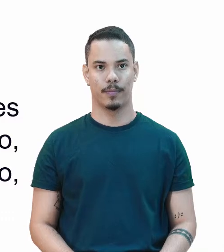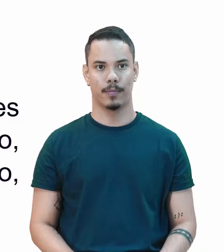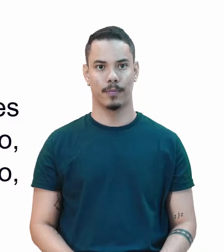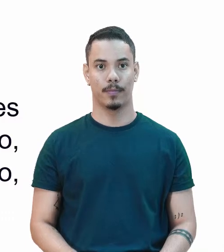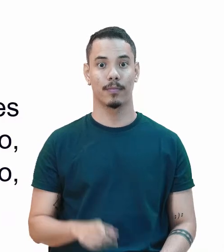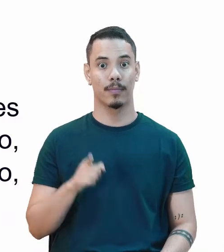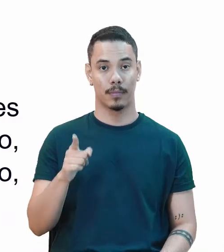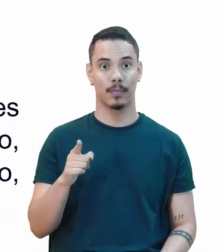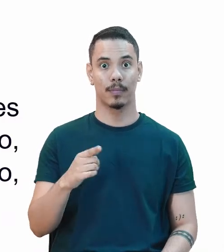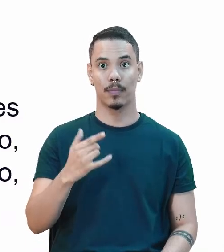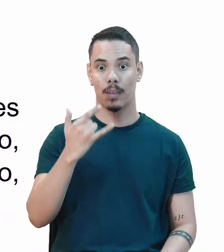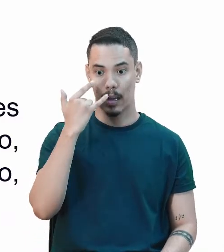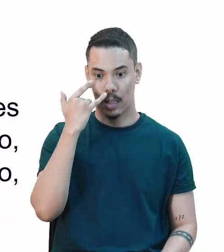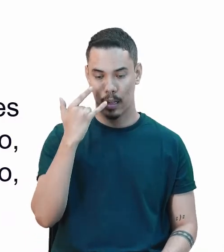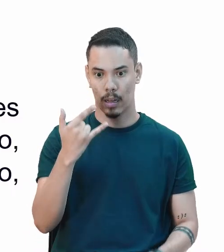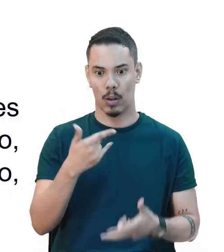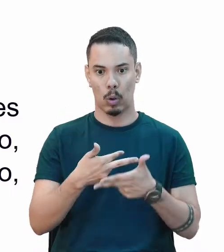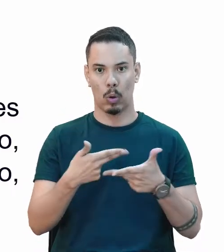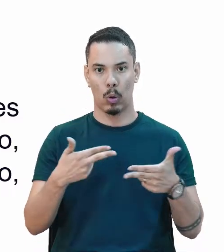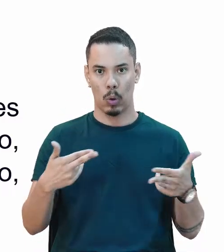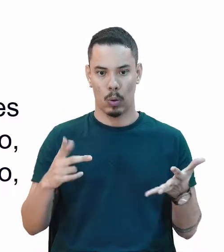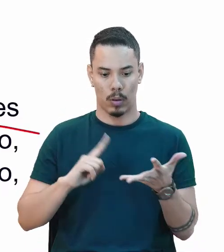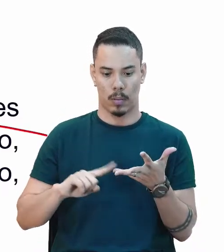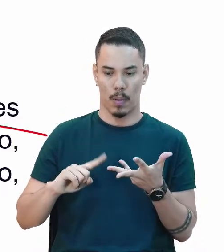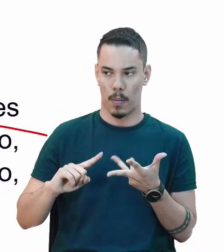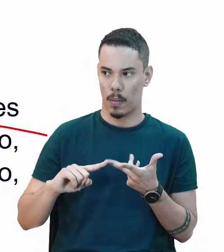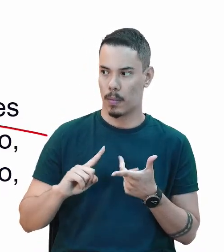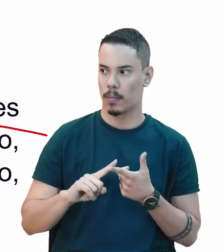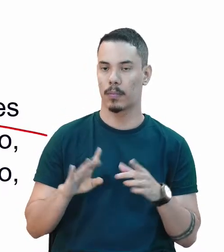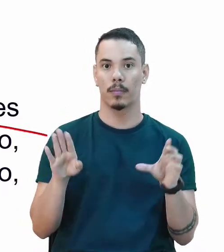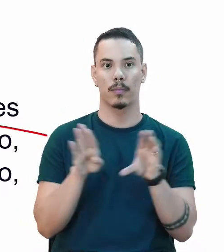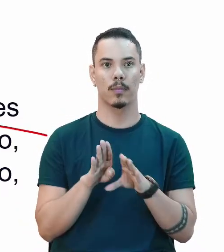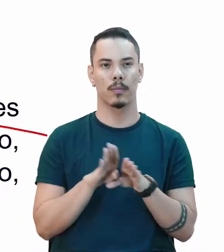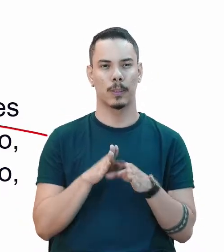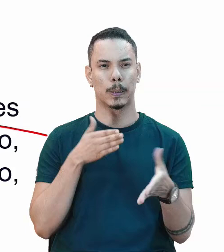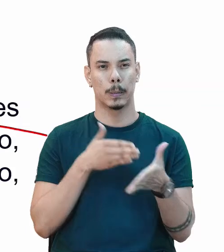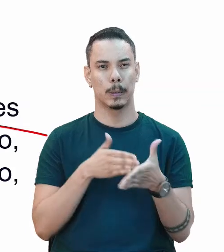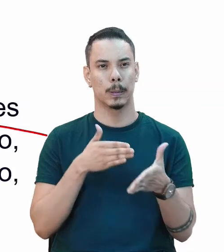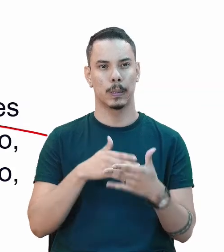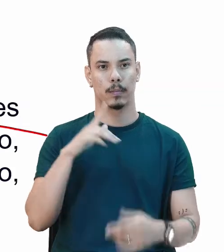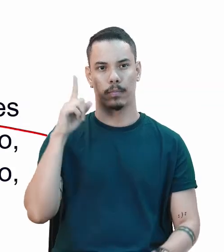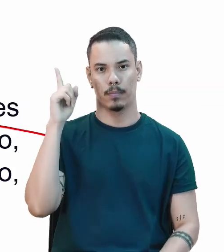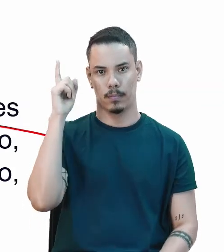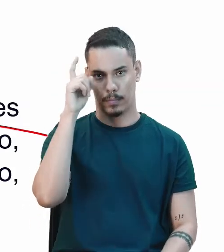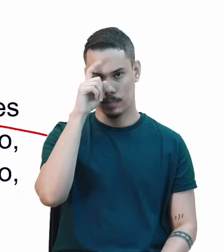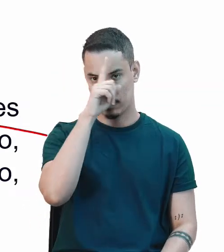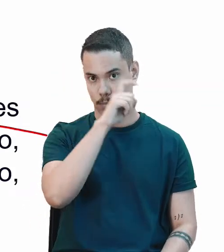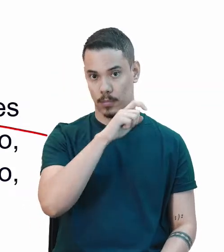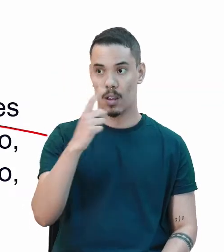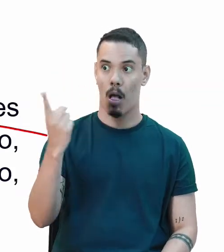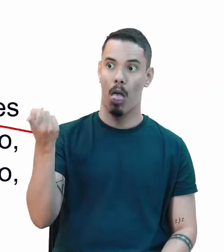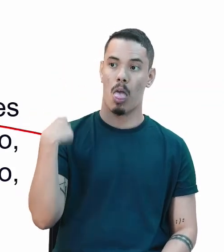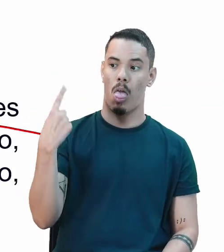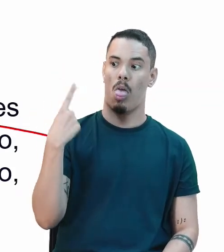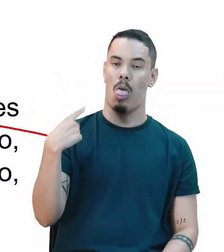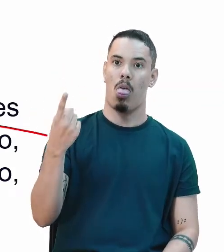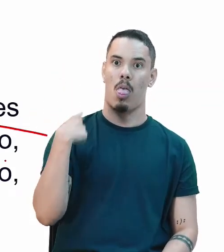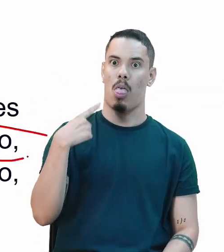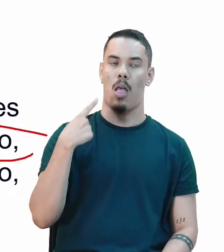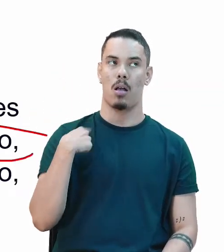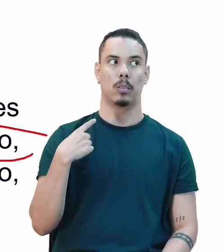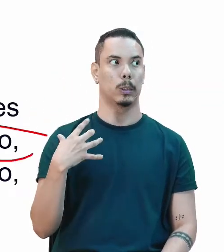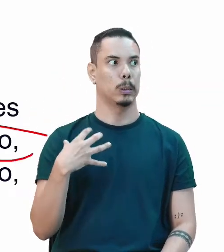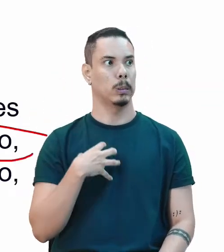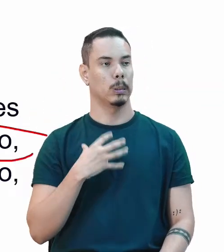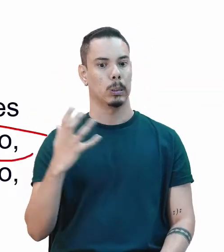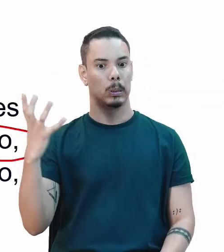atraída pelas doutrinas e pelas dificuldades autoimpostas pelo estilo de vida